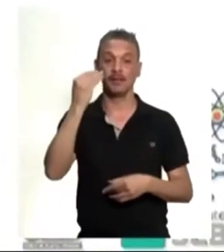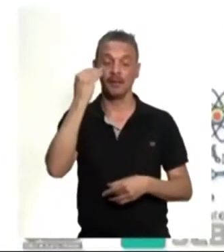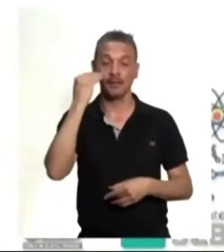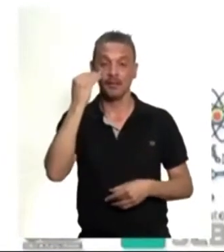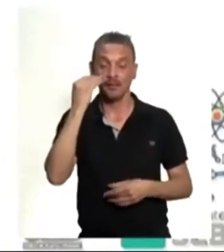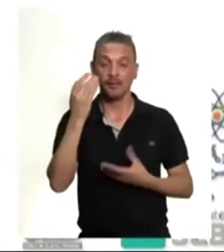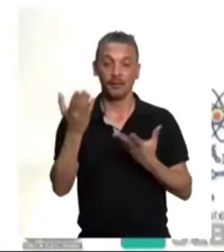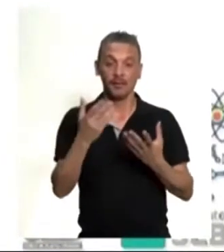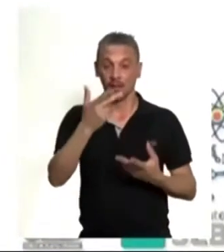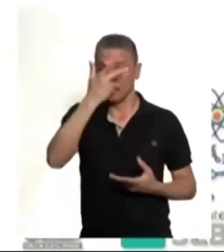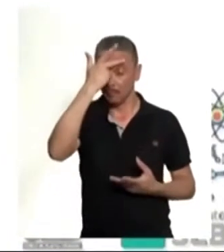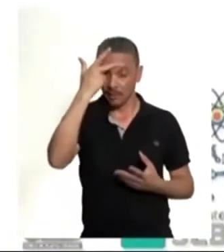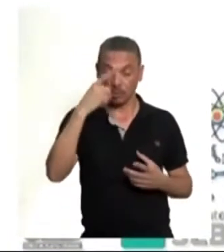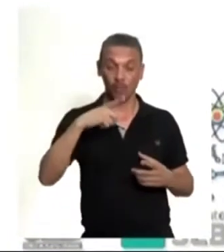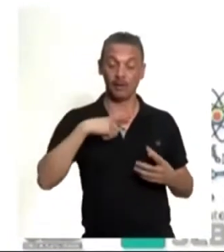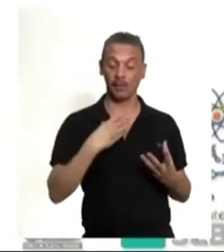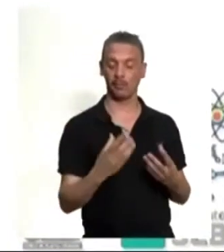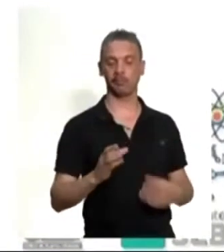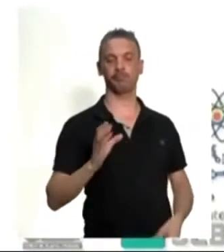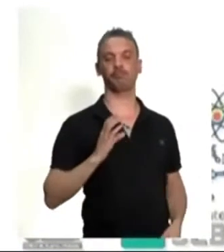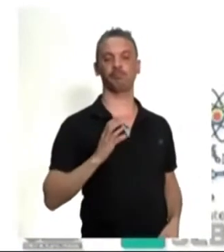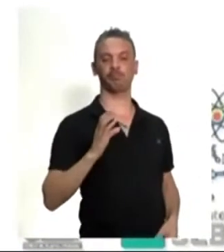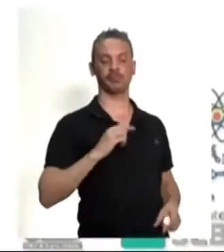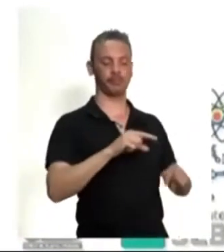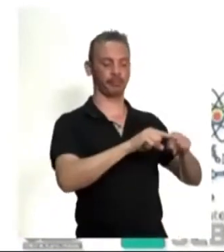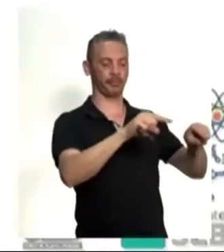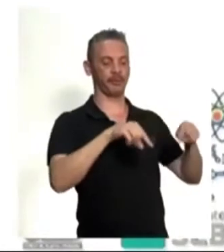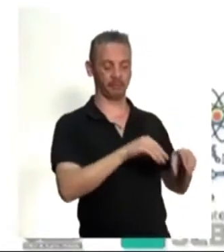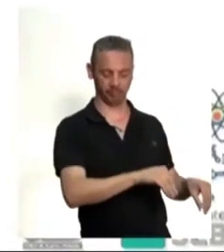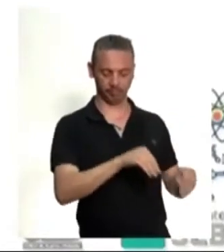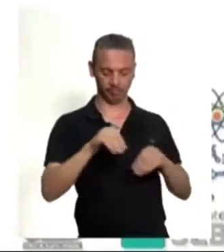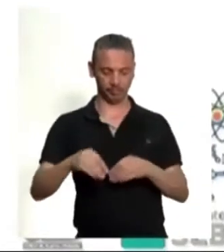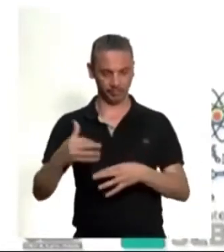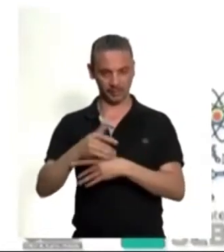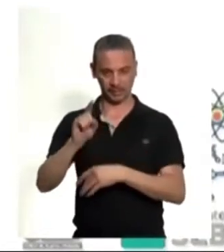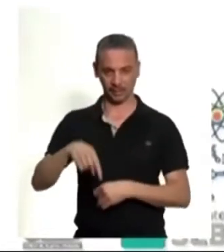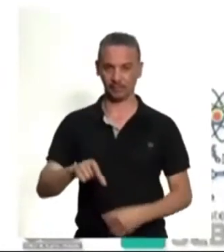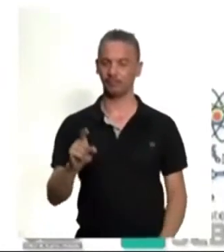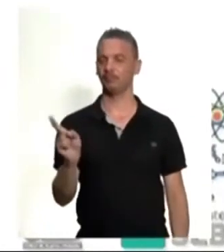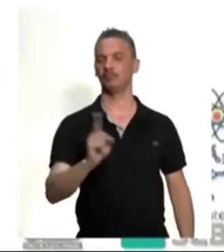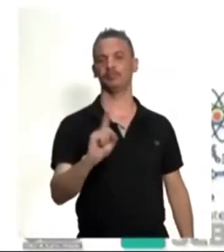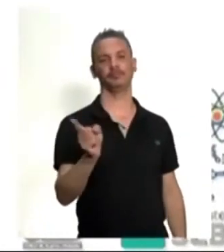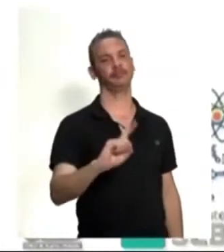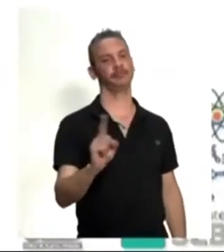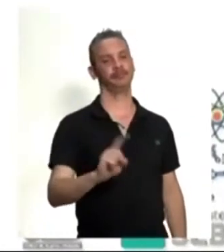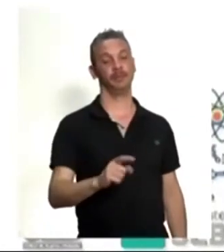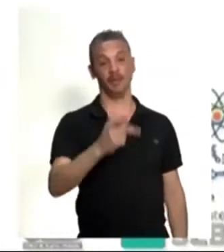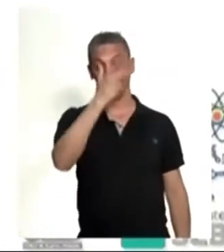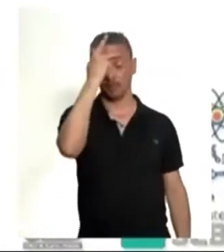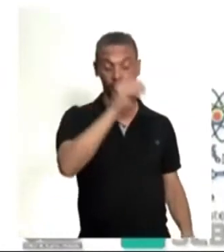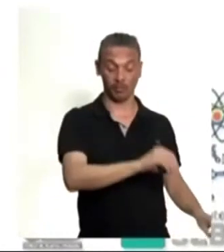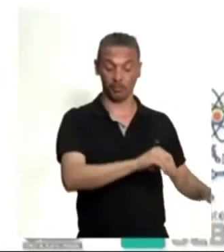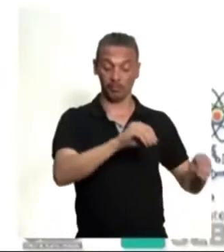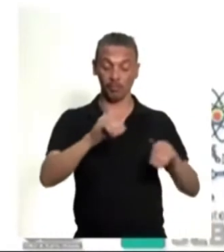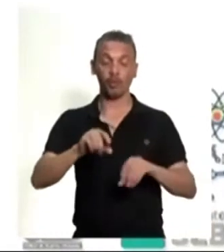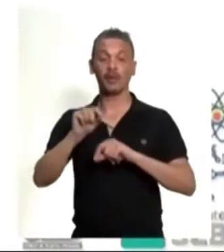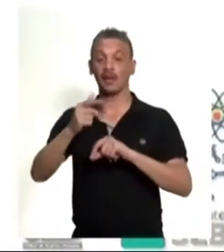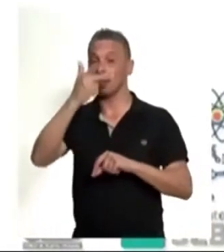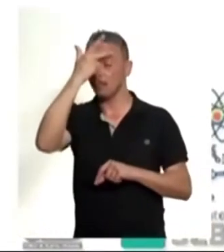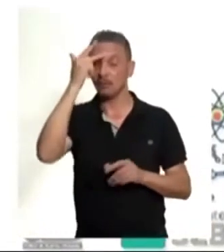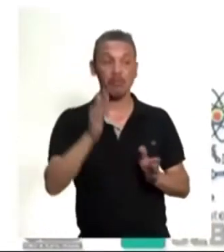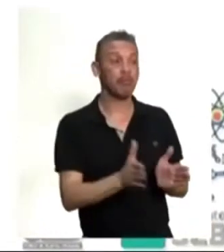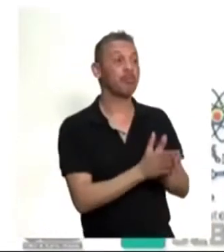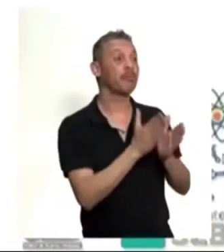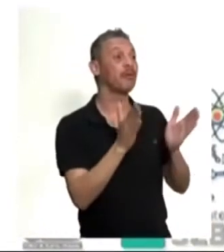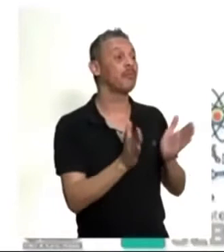grandes proprietários de terras que se deslocaram para as cidades? Não. Quem se desloca para a cidade é a população que não tinha